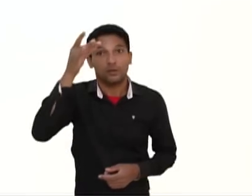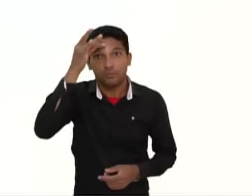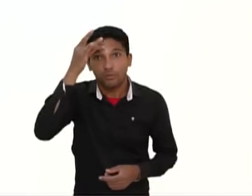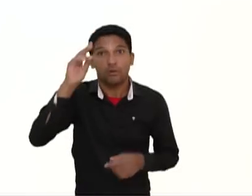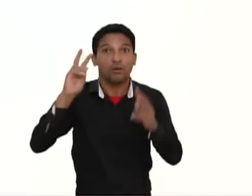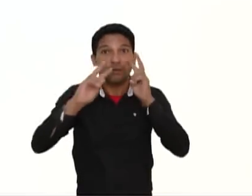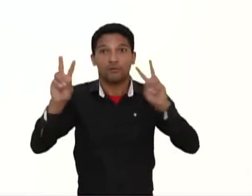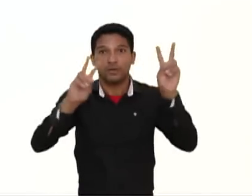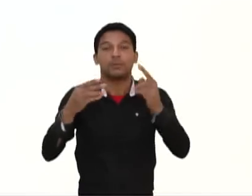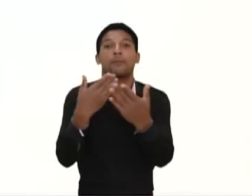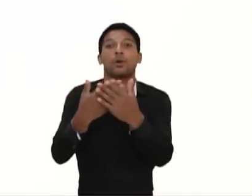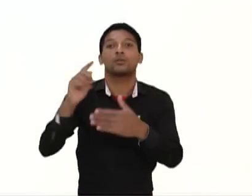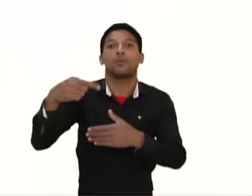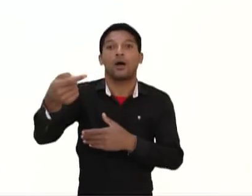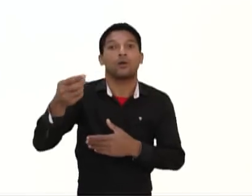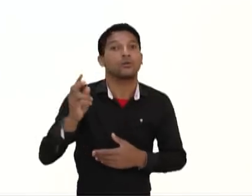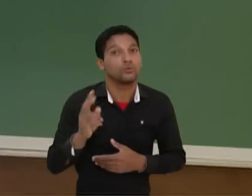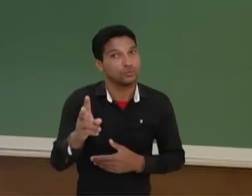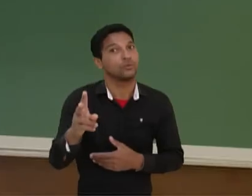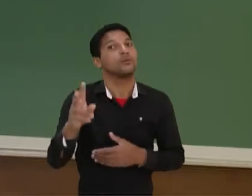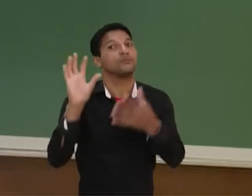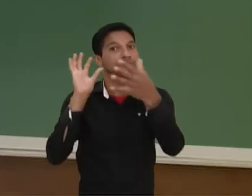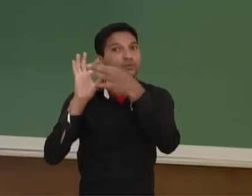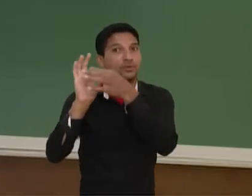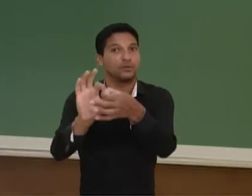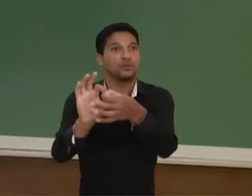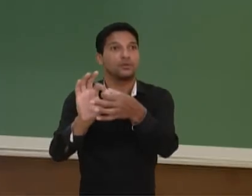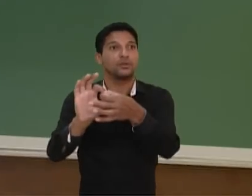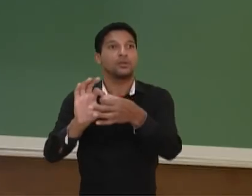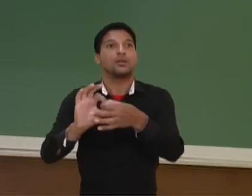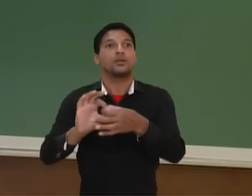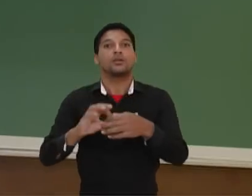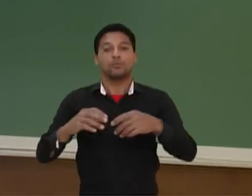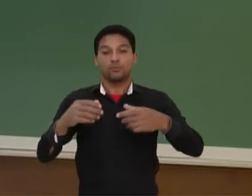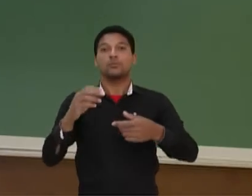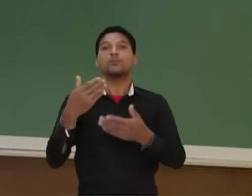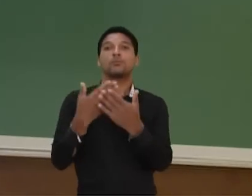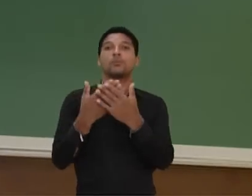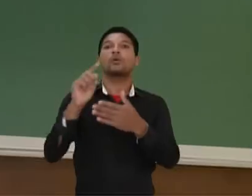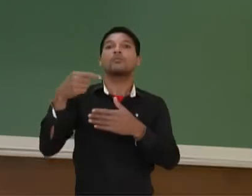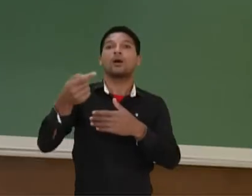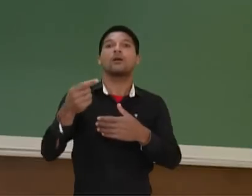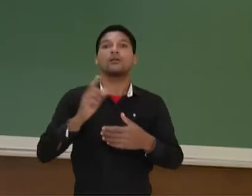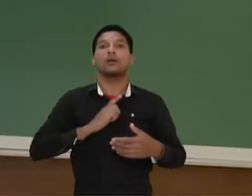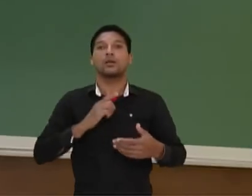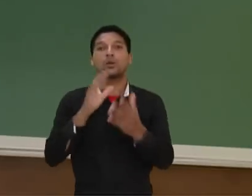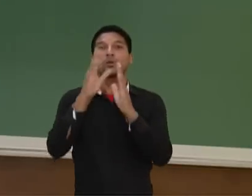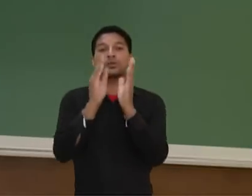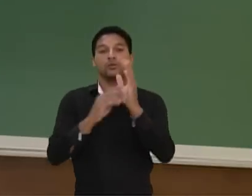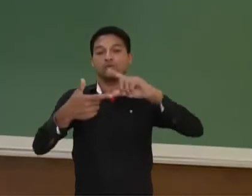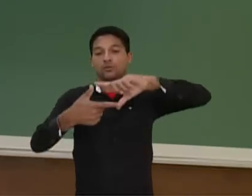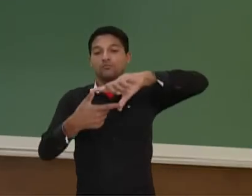tá? Na próxima aula, nós vamos revisar as propriedades de quadriláteros e fazer alguns